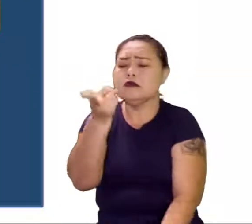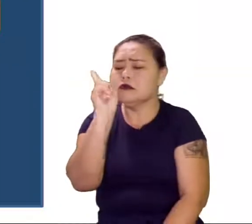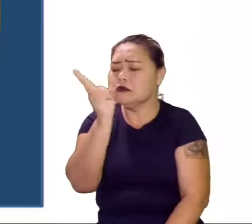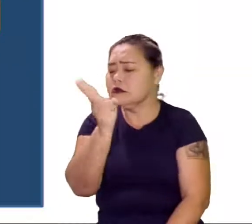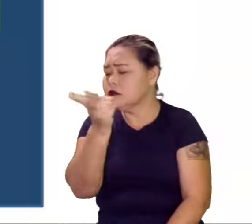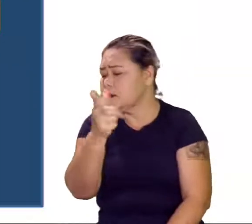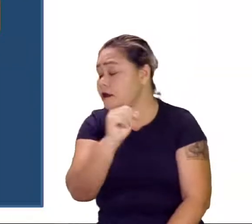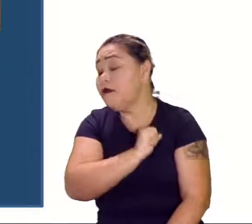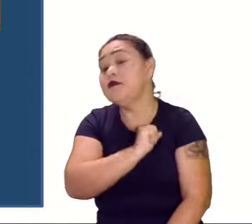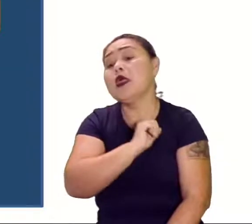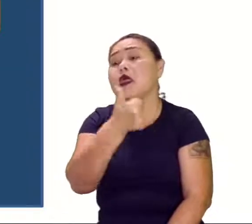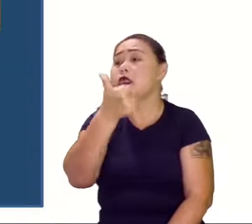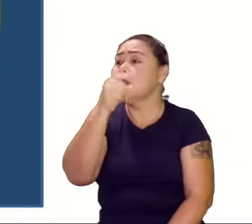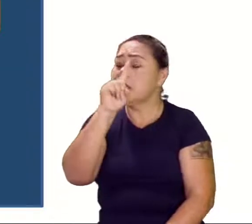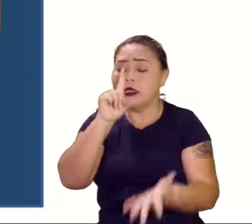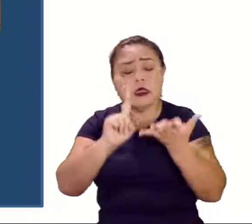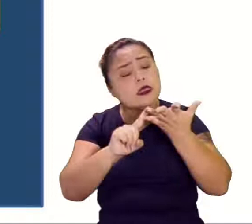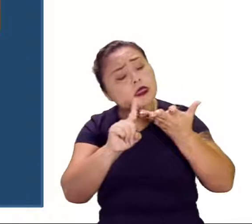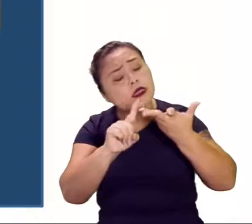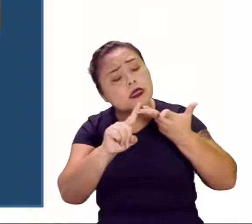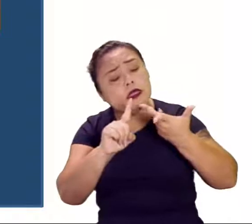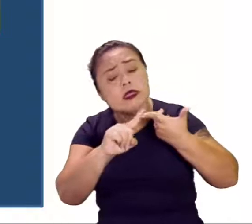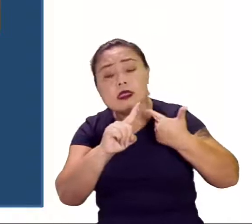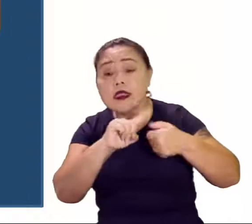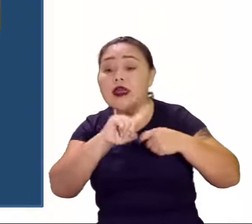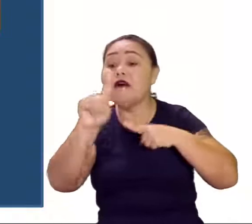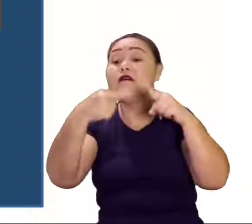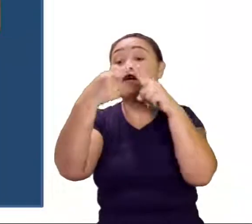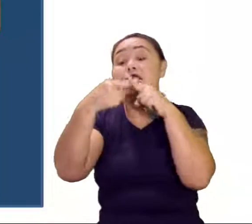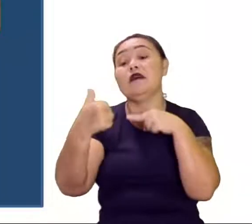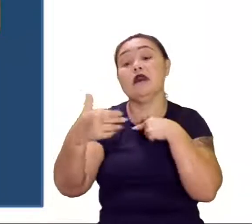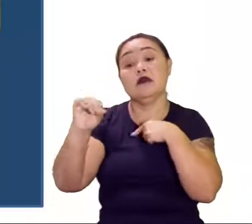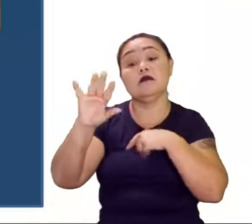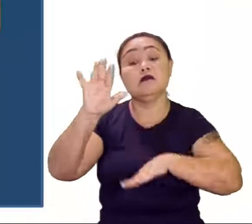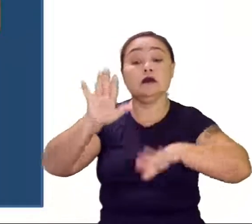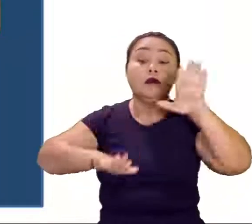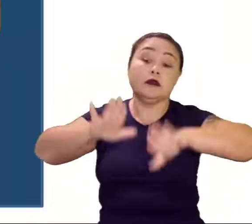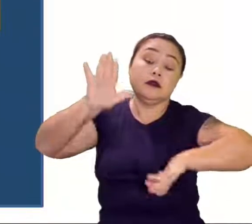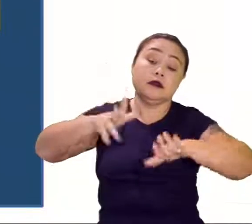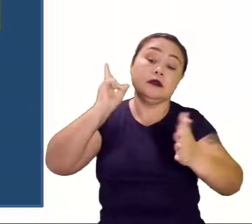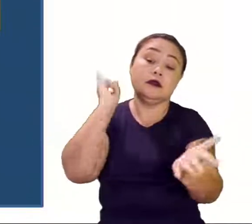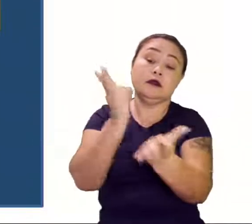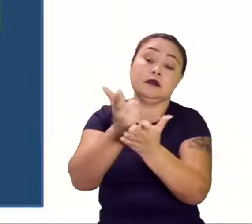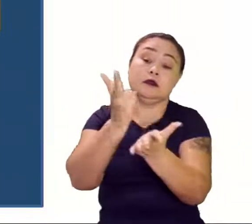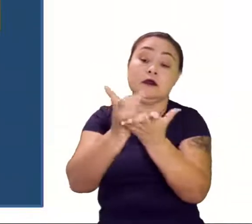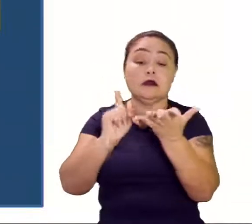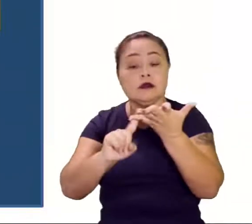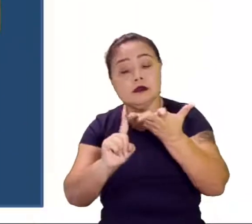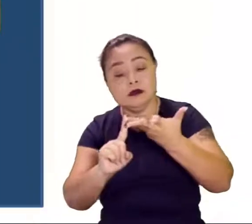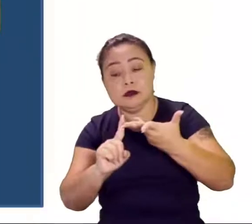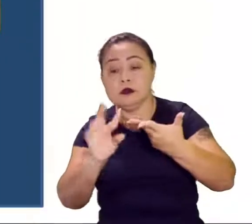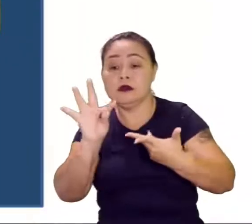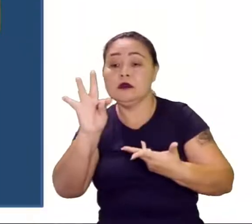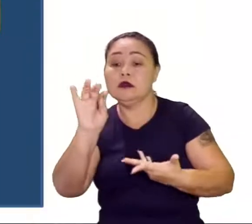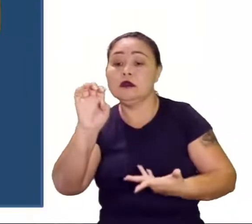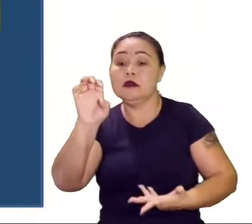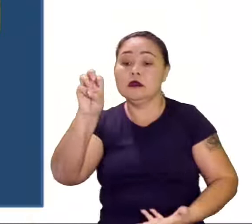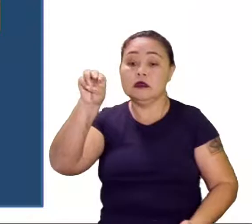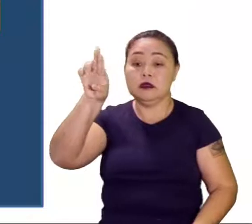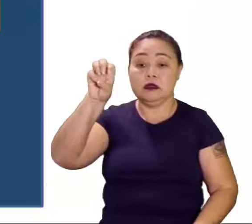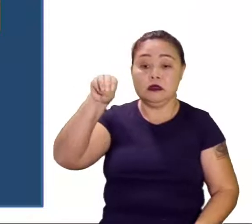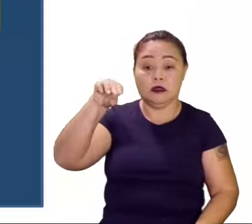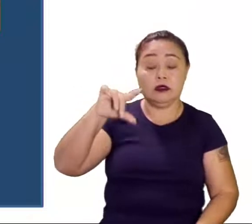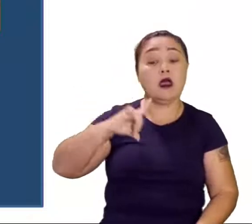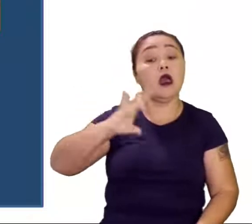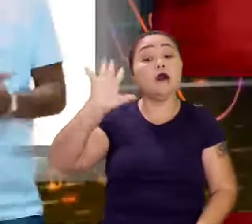10 valores iguais, eu vou pegar o valor que eu tenho vezes 10. Então vai depender sempre da quantidade de termos. Se